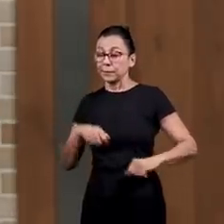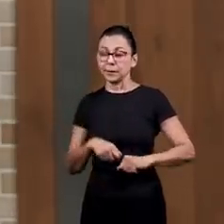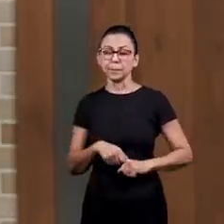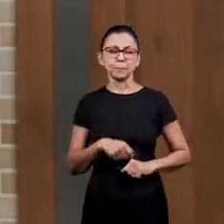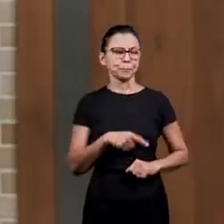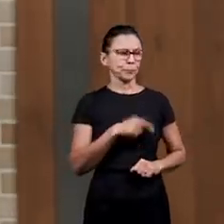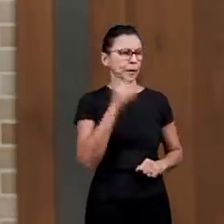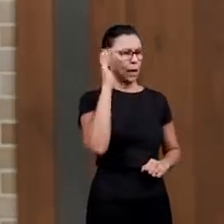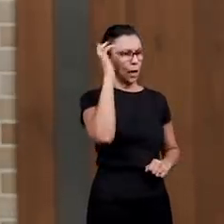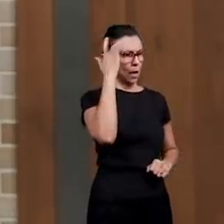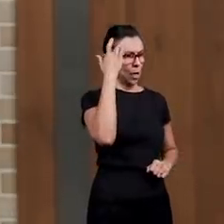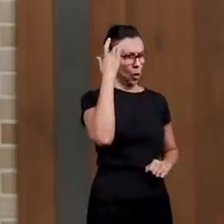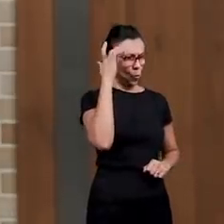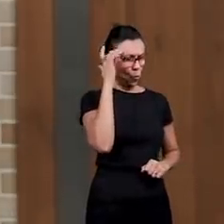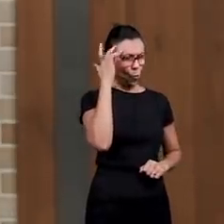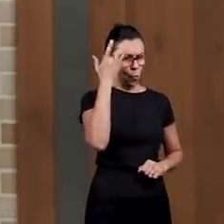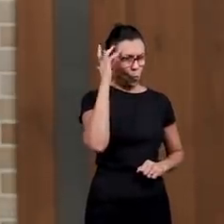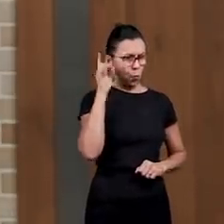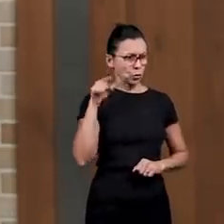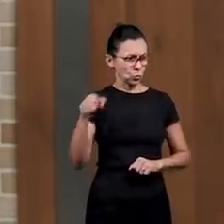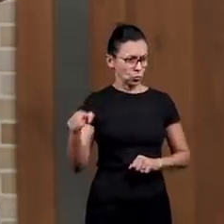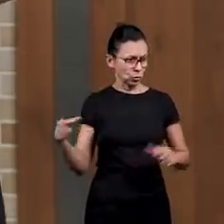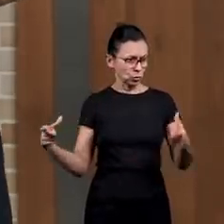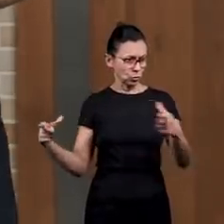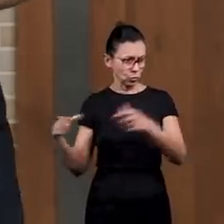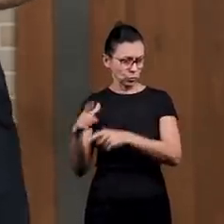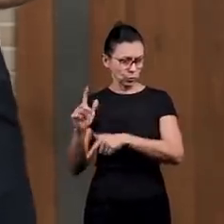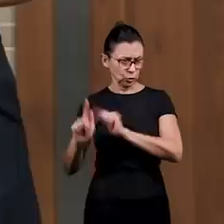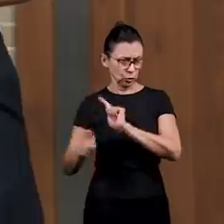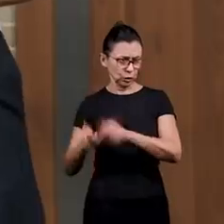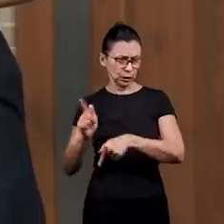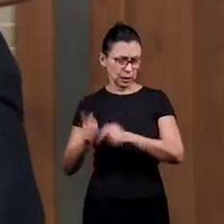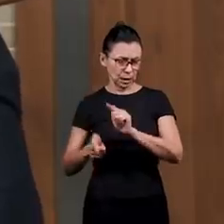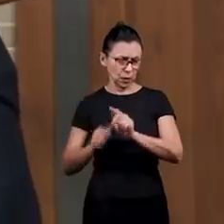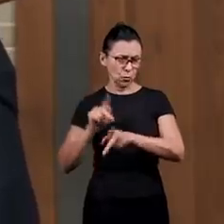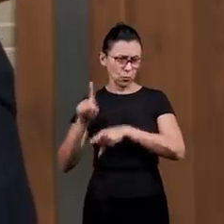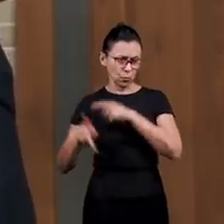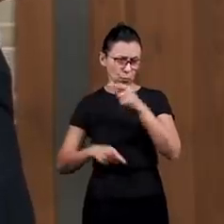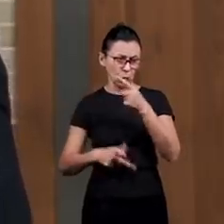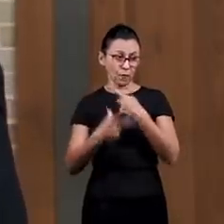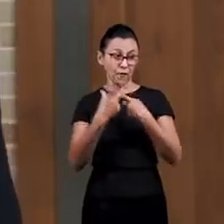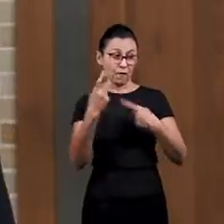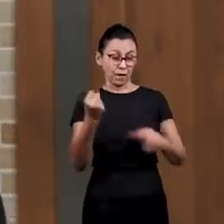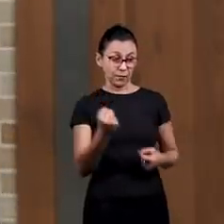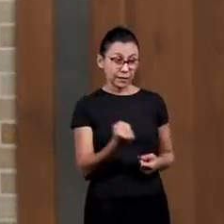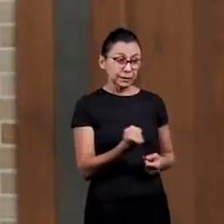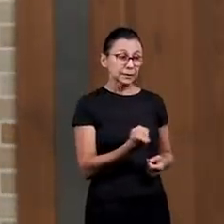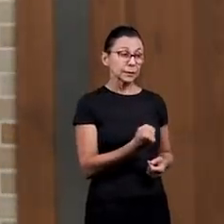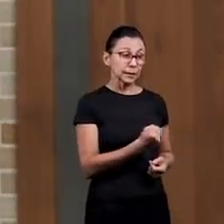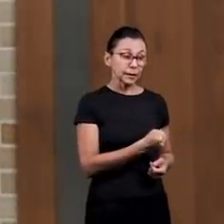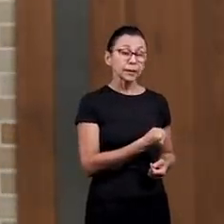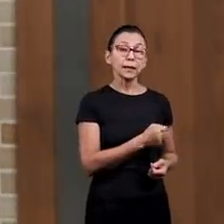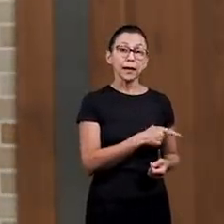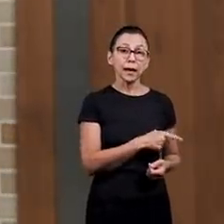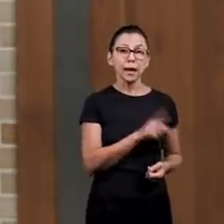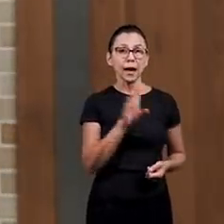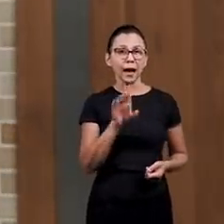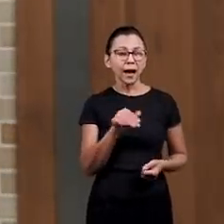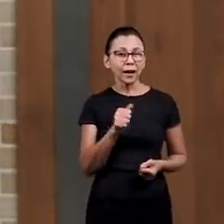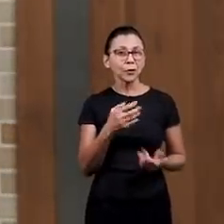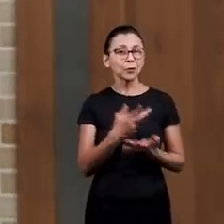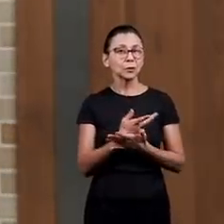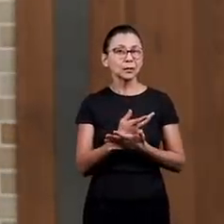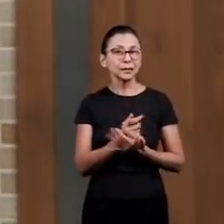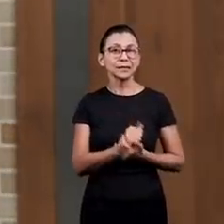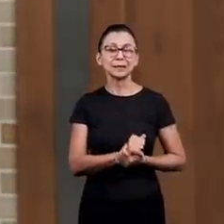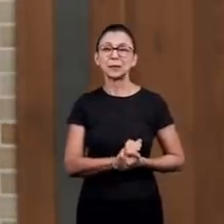explicação, ele adorou a Deus e voltou para o seu acampamento. E quando ele chegou lá, ele falou